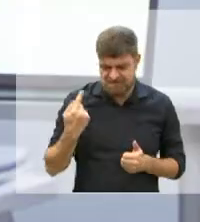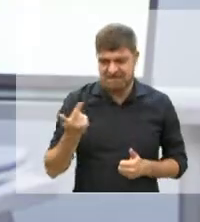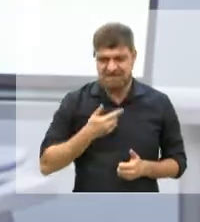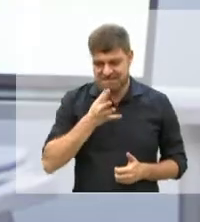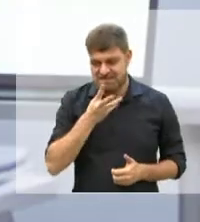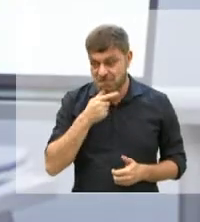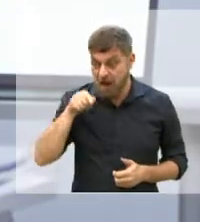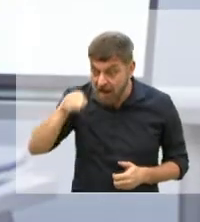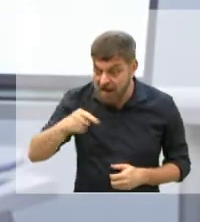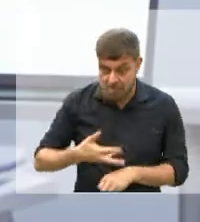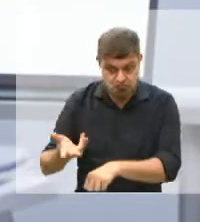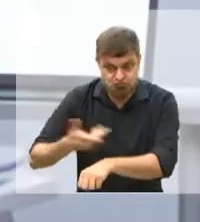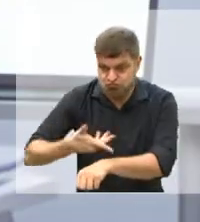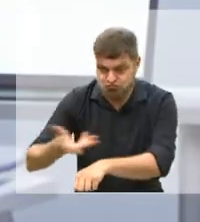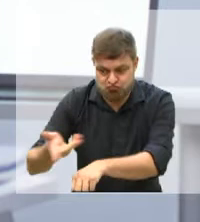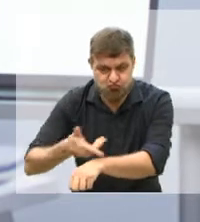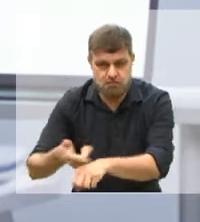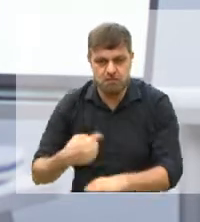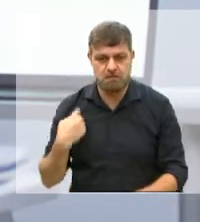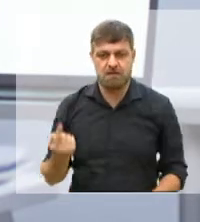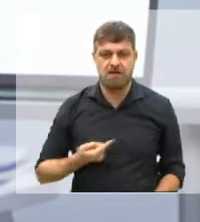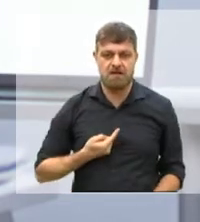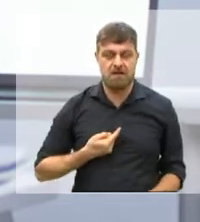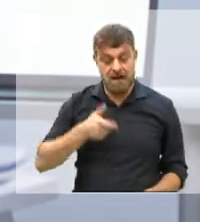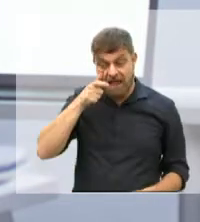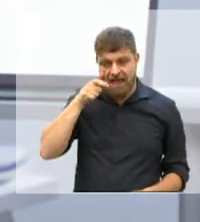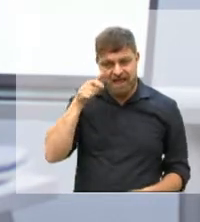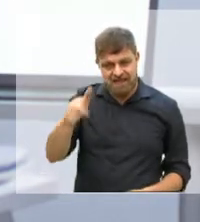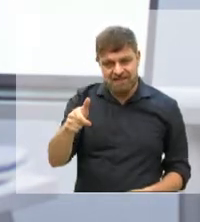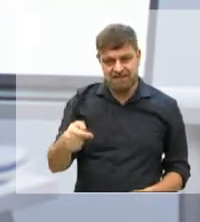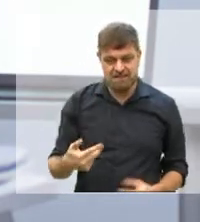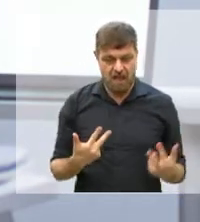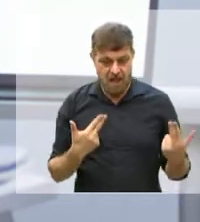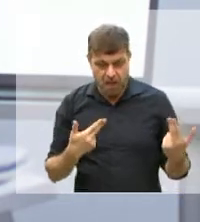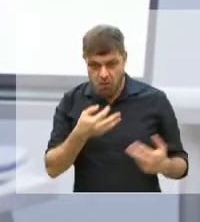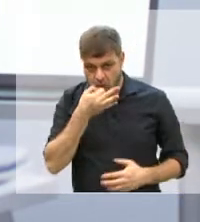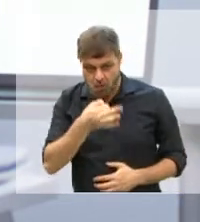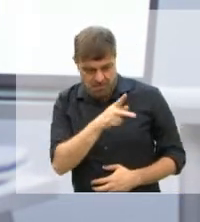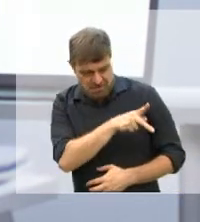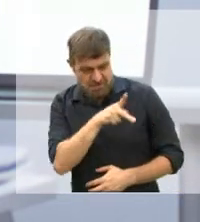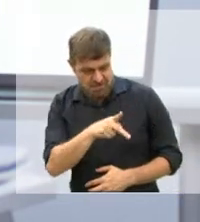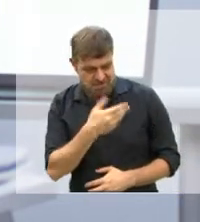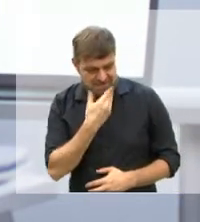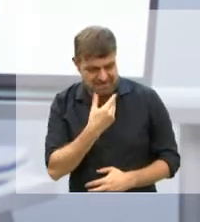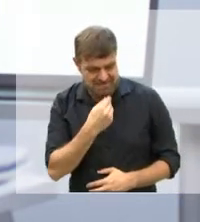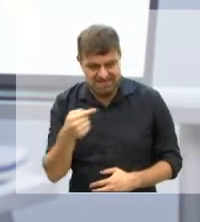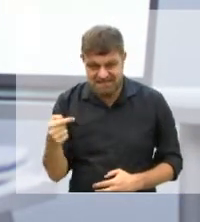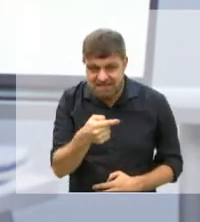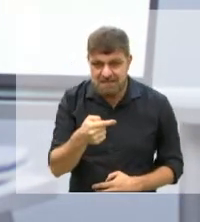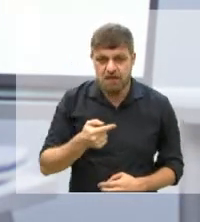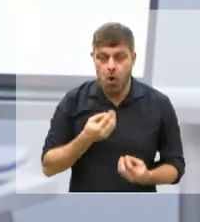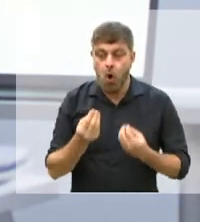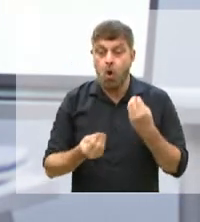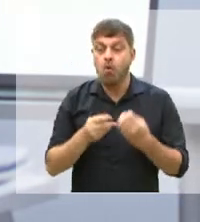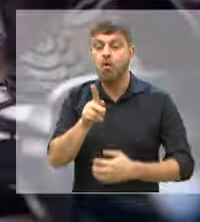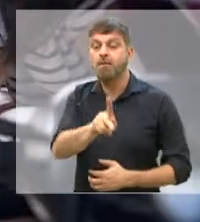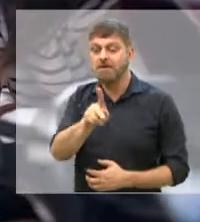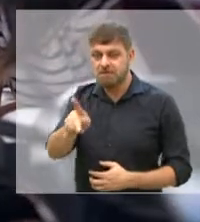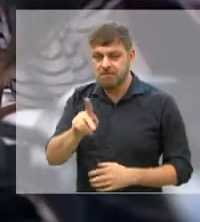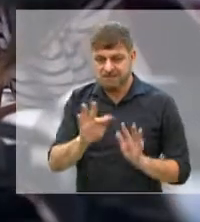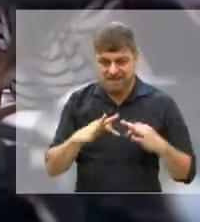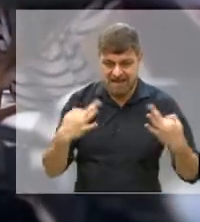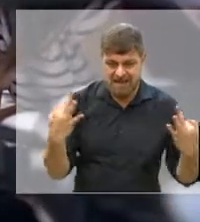Acho que uma série de coisas. Agora, eu acho que uma das coisas interessantes da fala do professor Nelson também é que reporta como que o professor